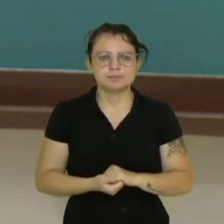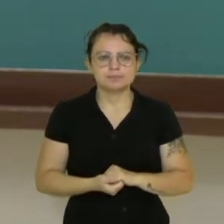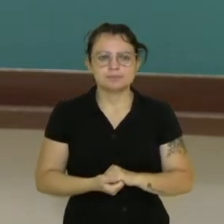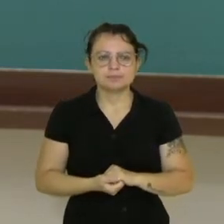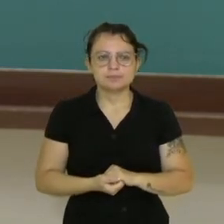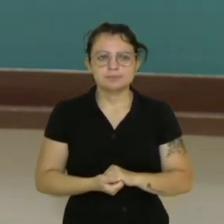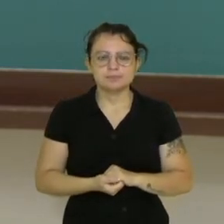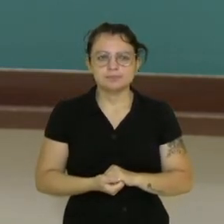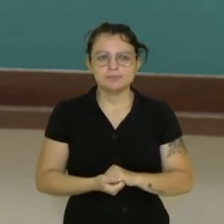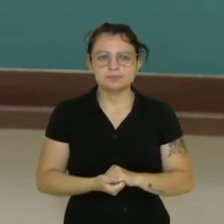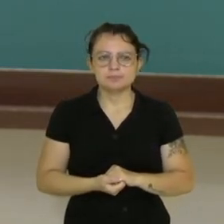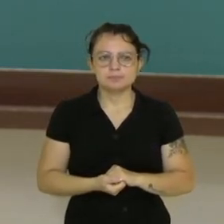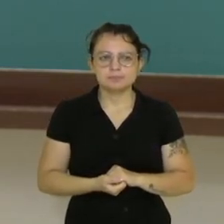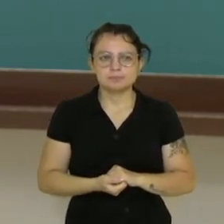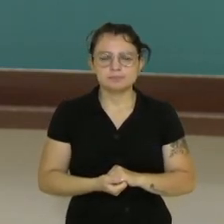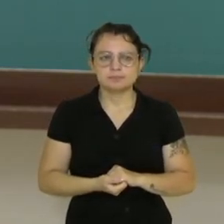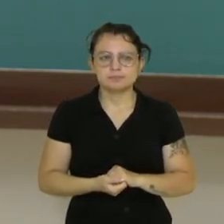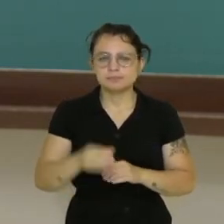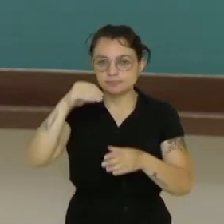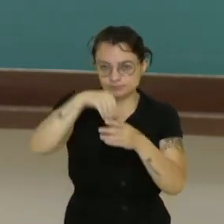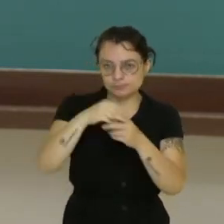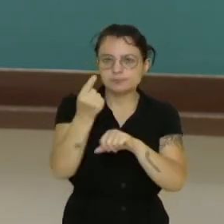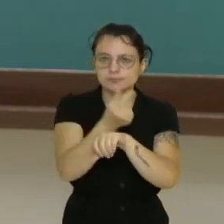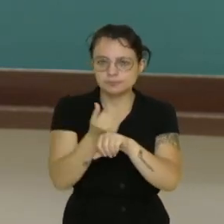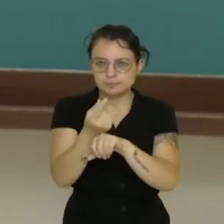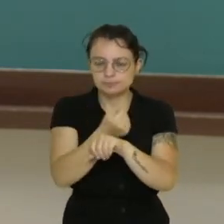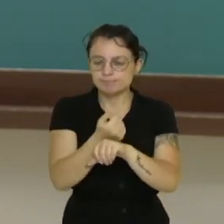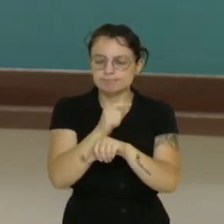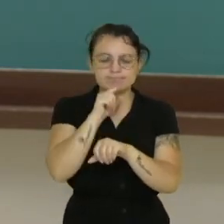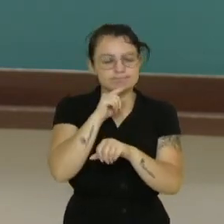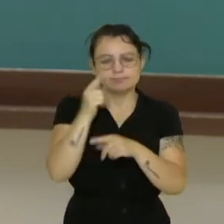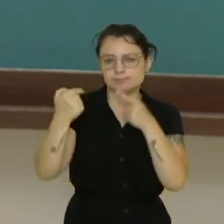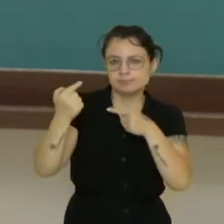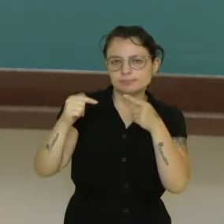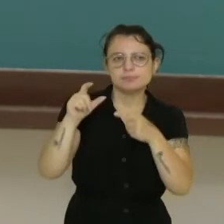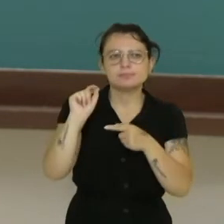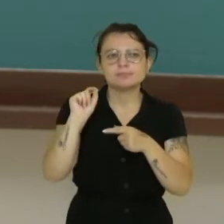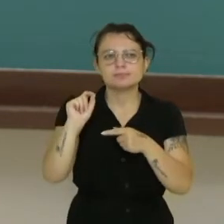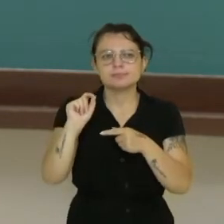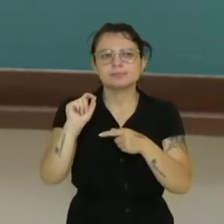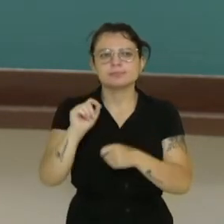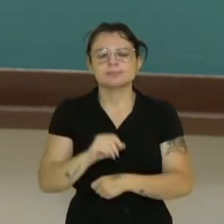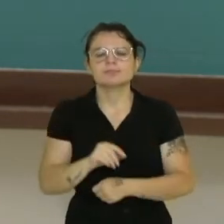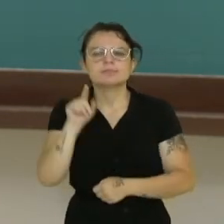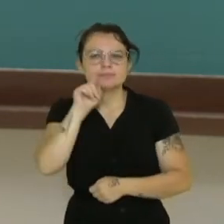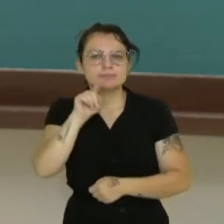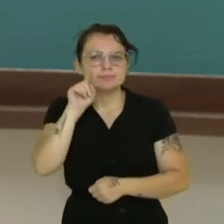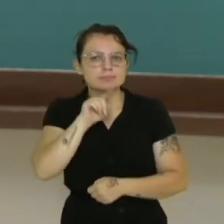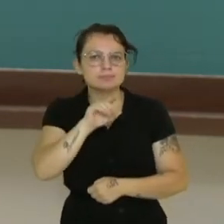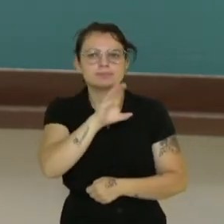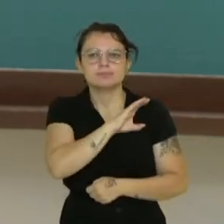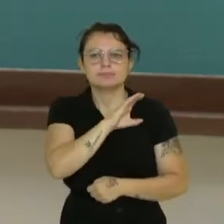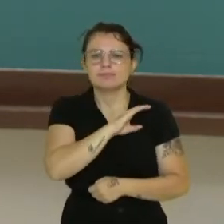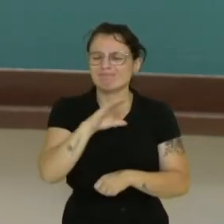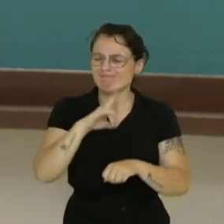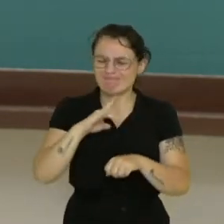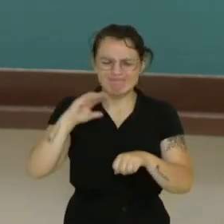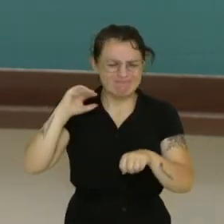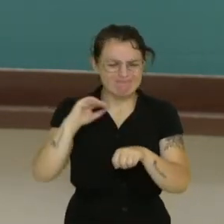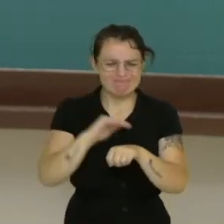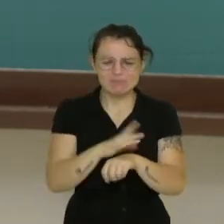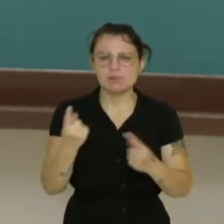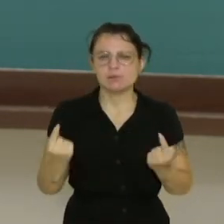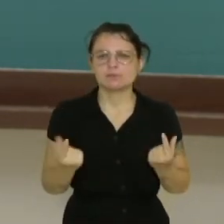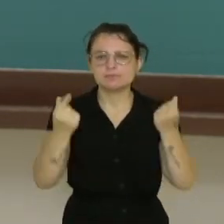Bem, na situação econômica, indiscutivelmente Estados Unidos e Canadá são os dois países mais ricos do